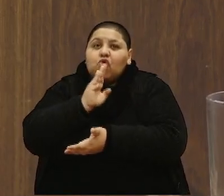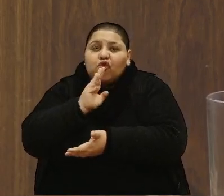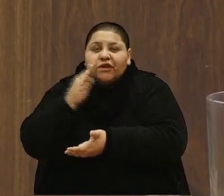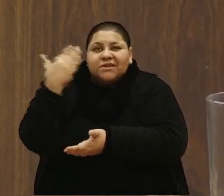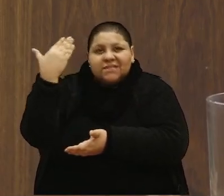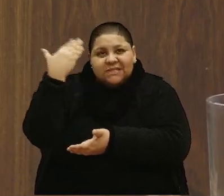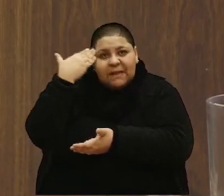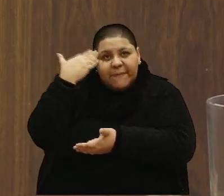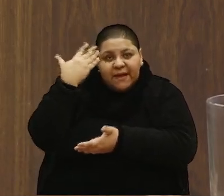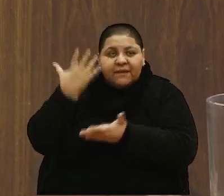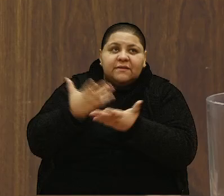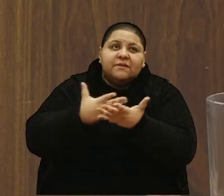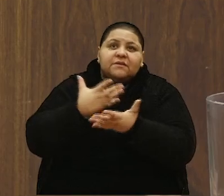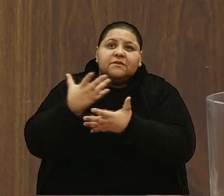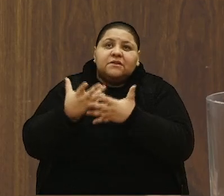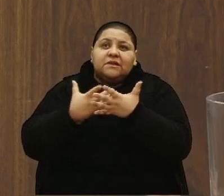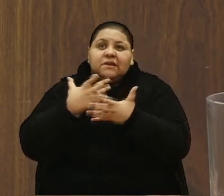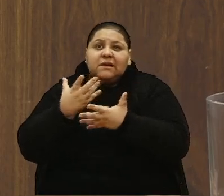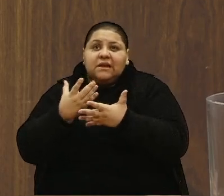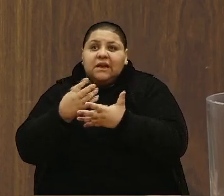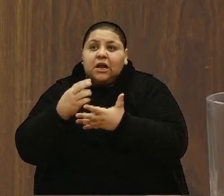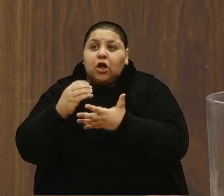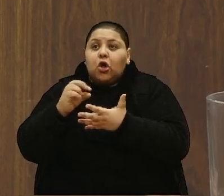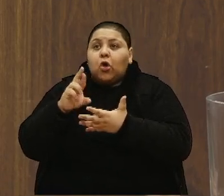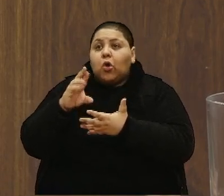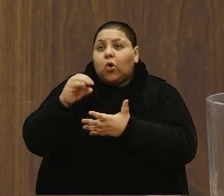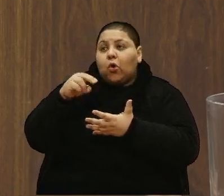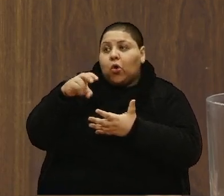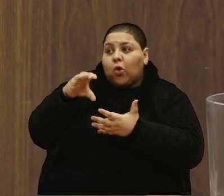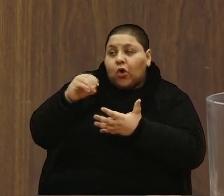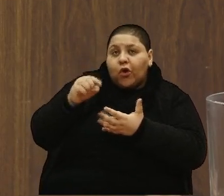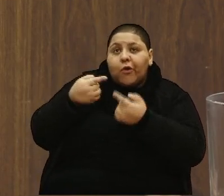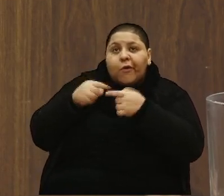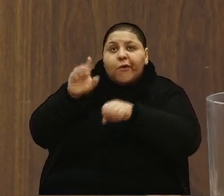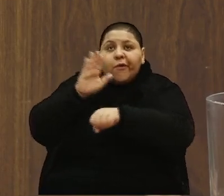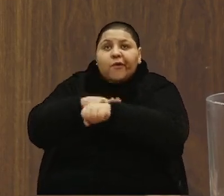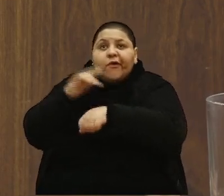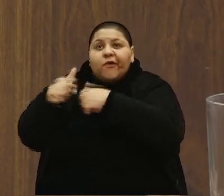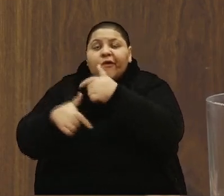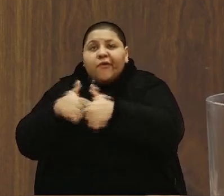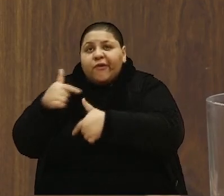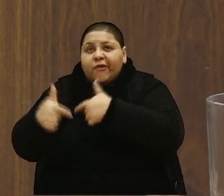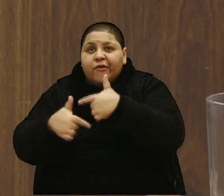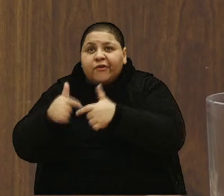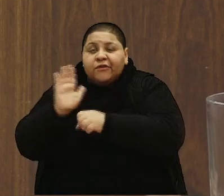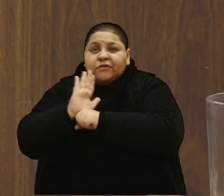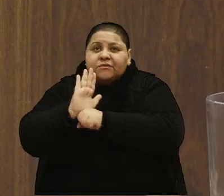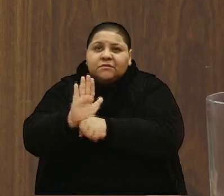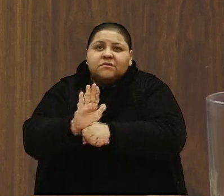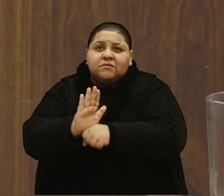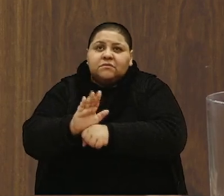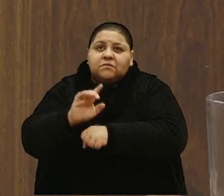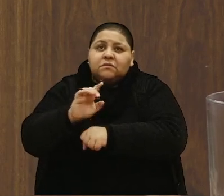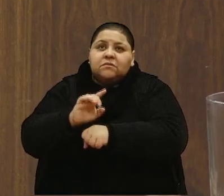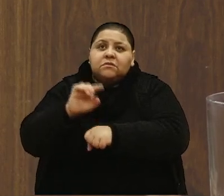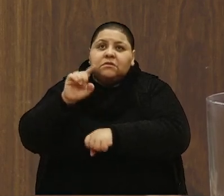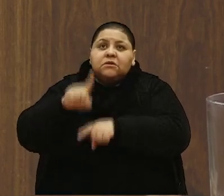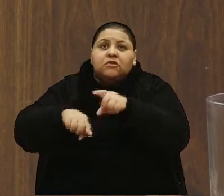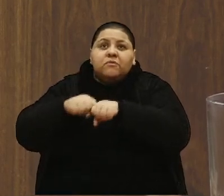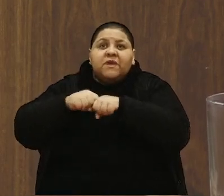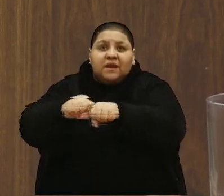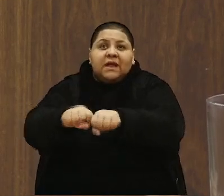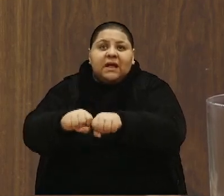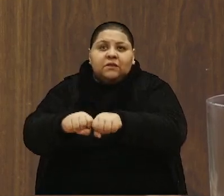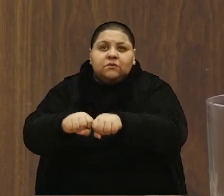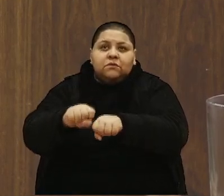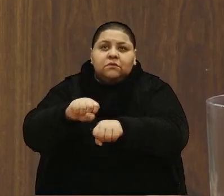sabia o quanto ele era crônico e tal, mas neste momento ele estava trabalhando até auxiliando em um mercado lá no São José, no